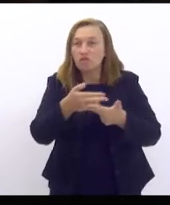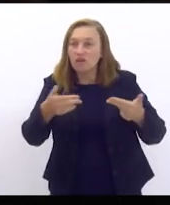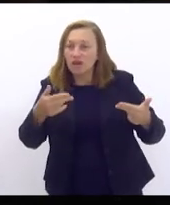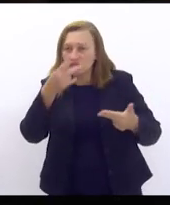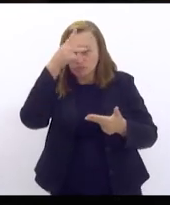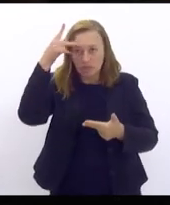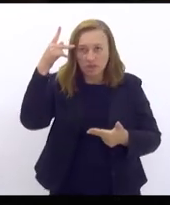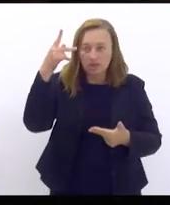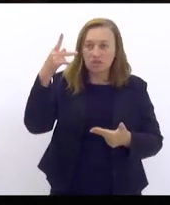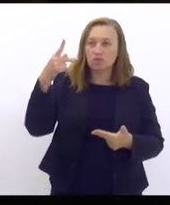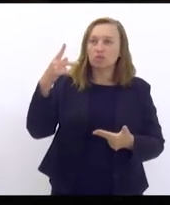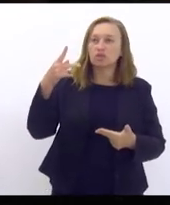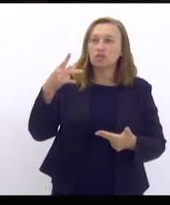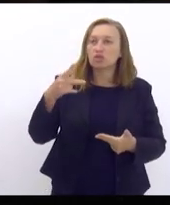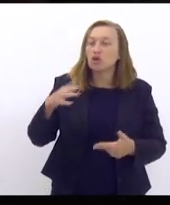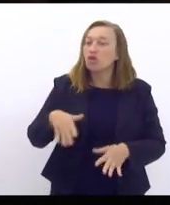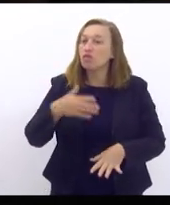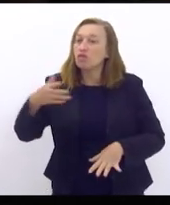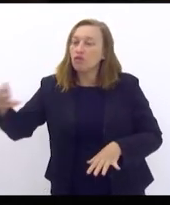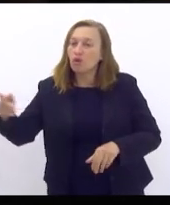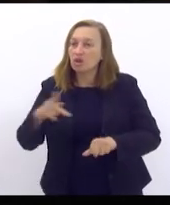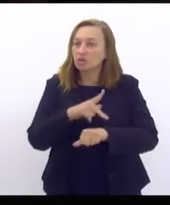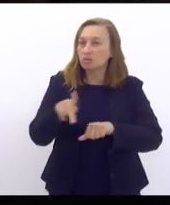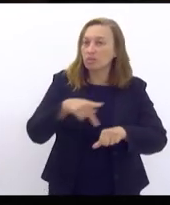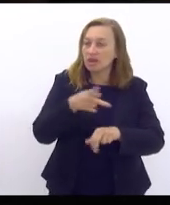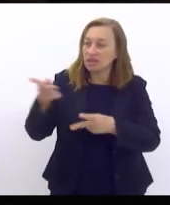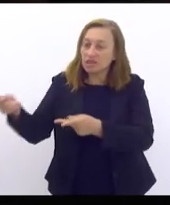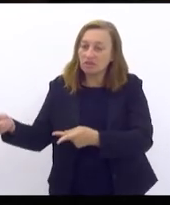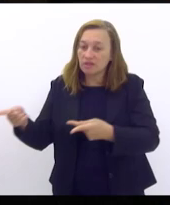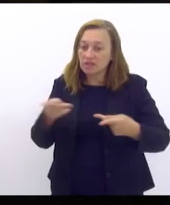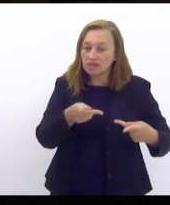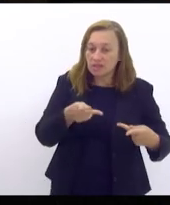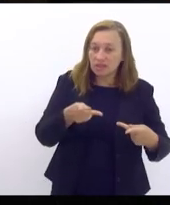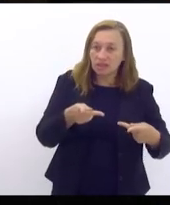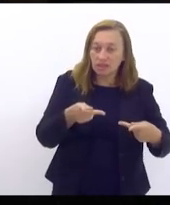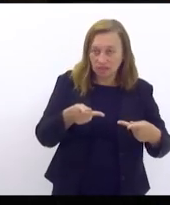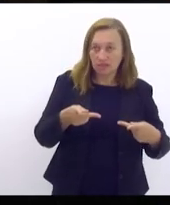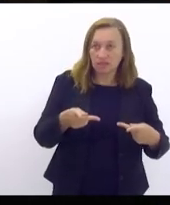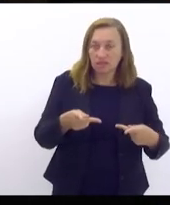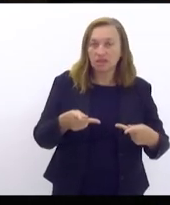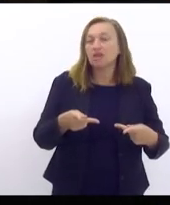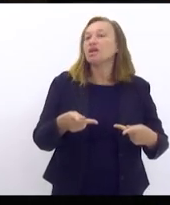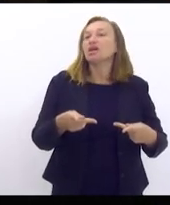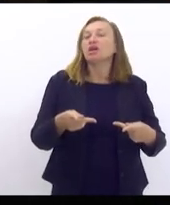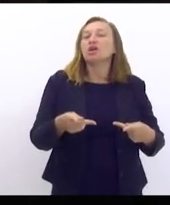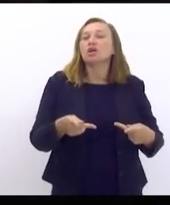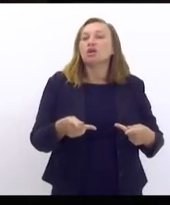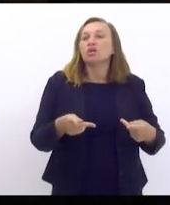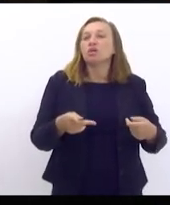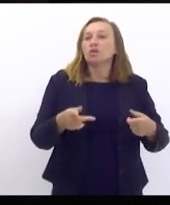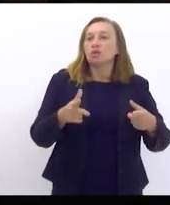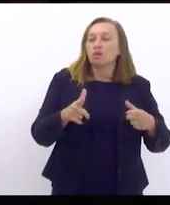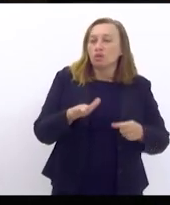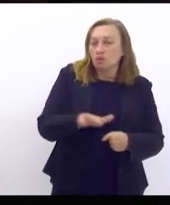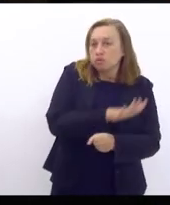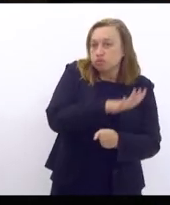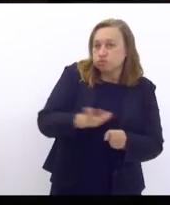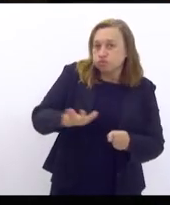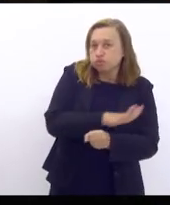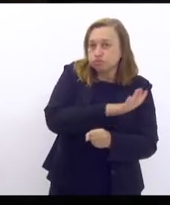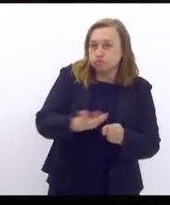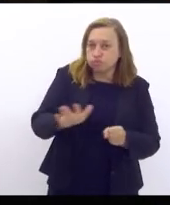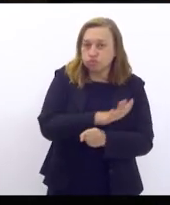internacionalistas frequentam a feira, não só do ponto de vista de gastar, que é um investimento, que é